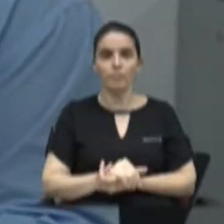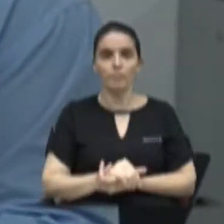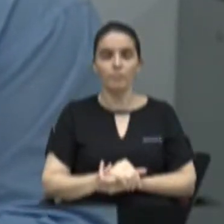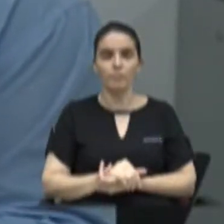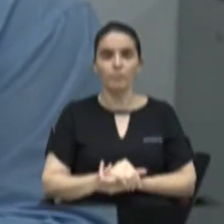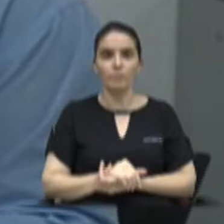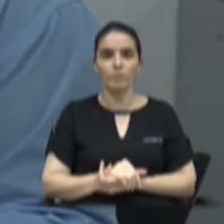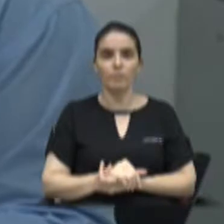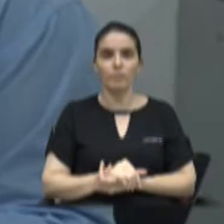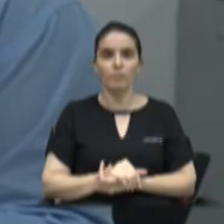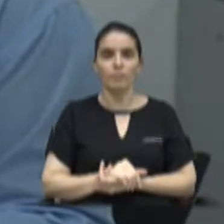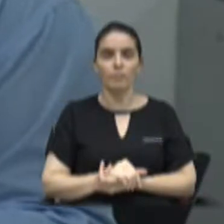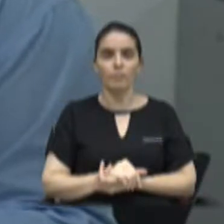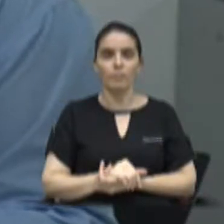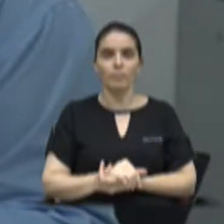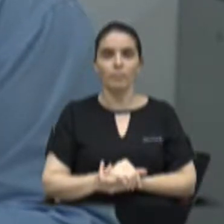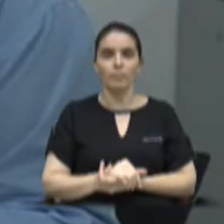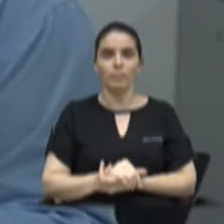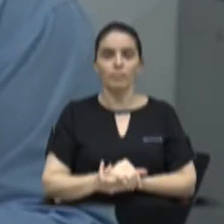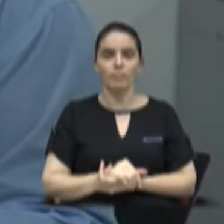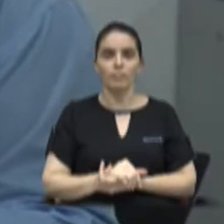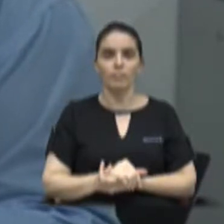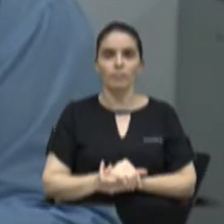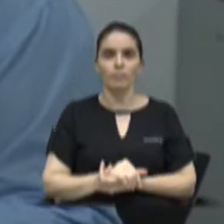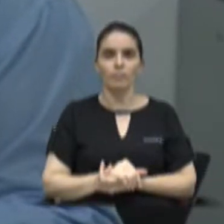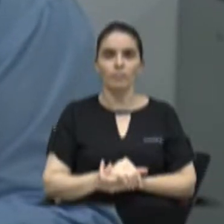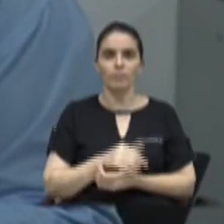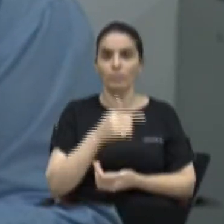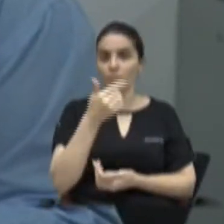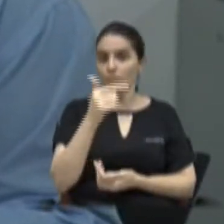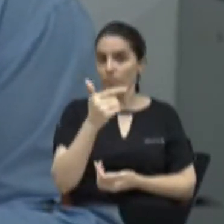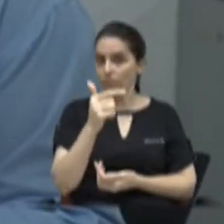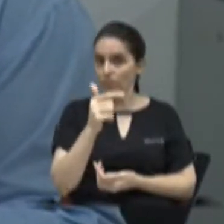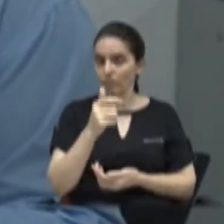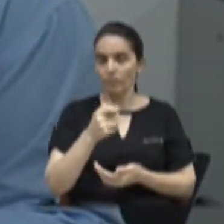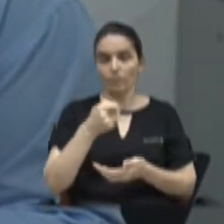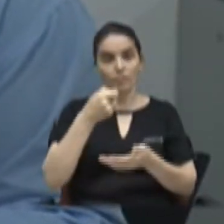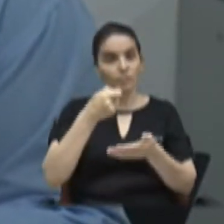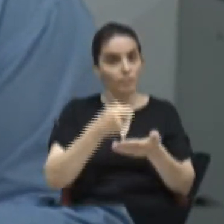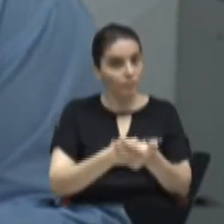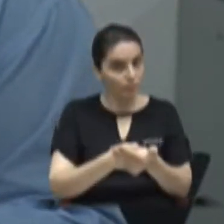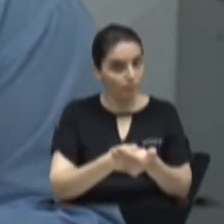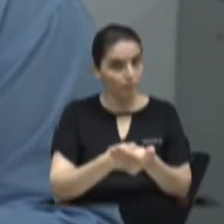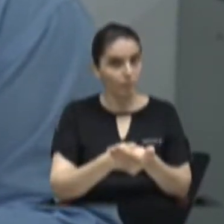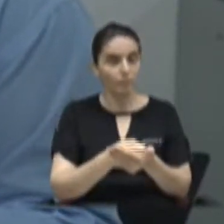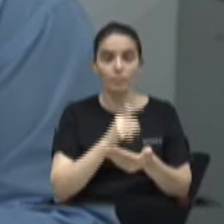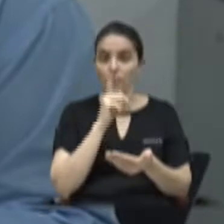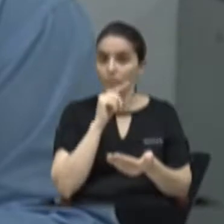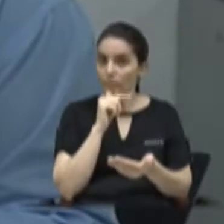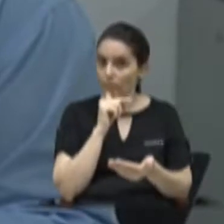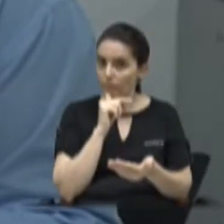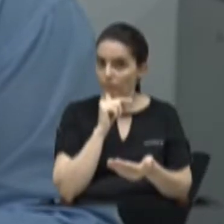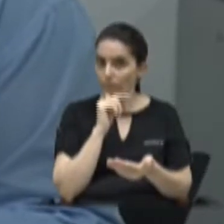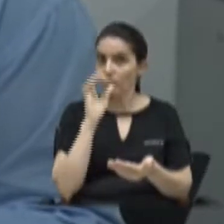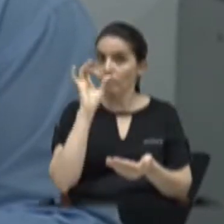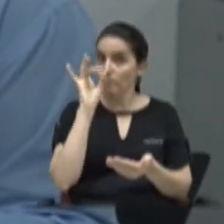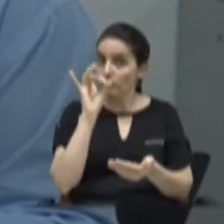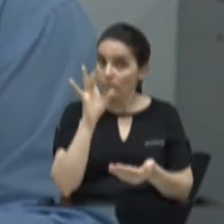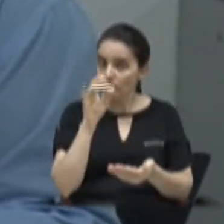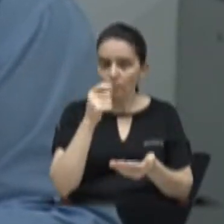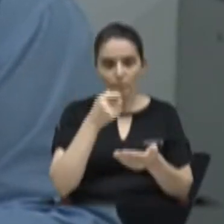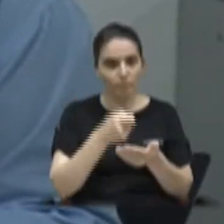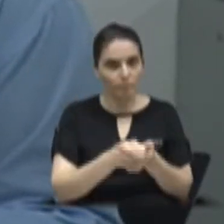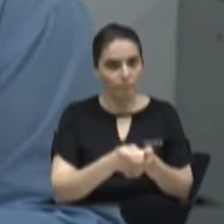consideras apenas a inexistência de pagamento de conta de serviço que lhe é prestado,